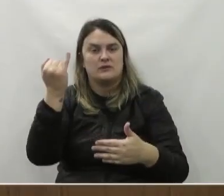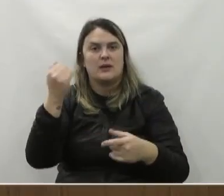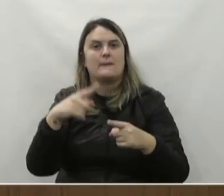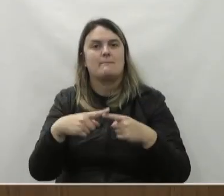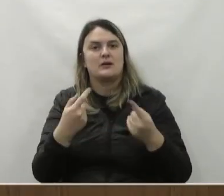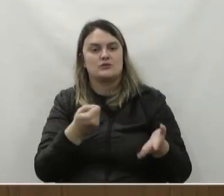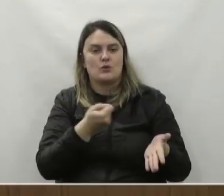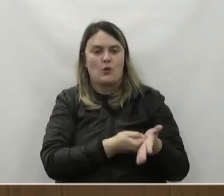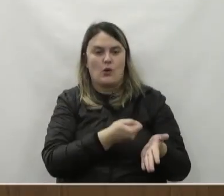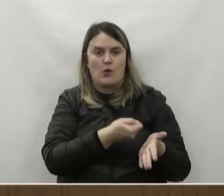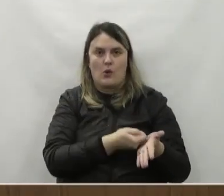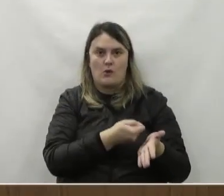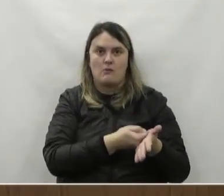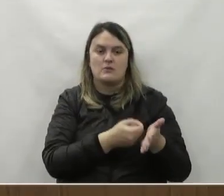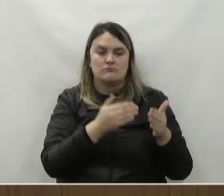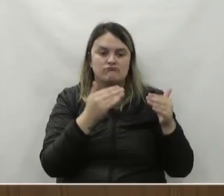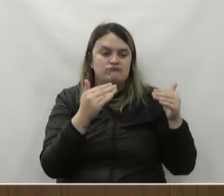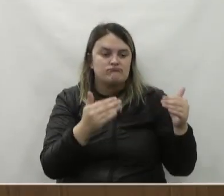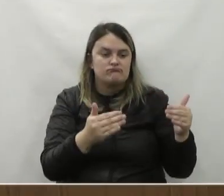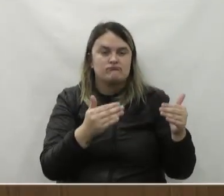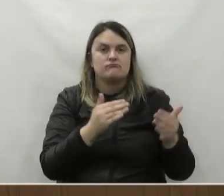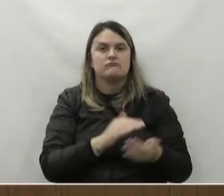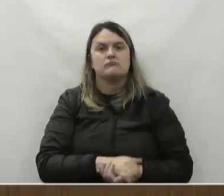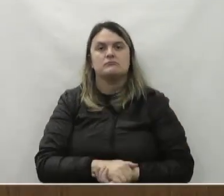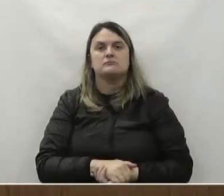exigem acompanhamento e cobrança.